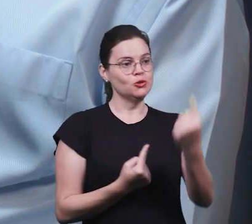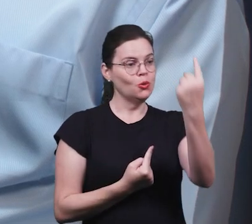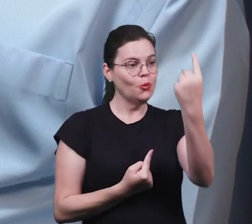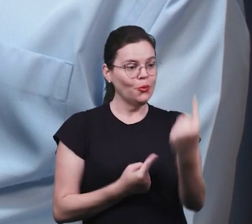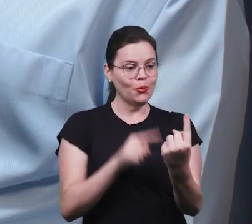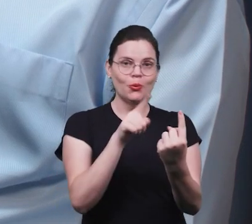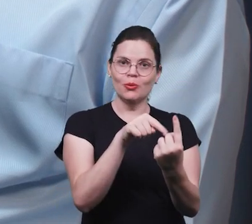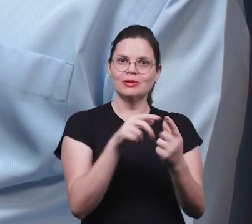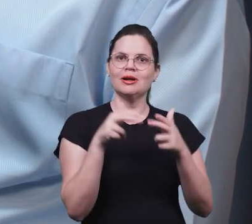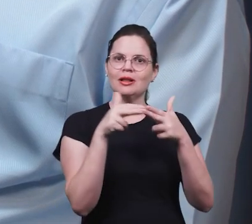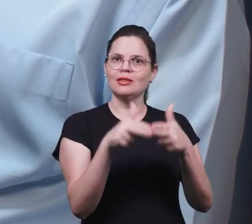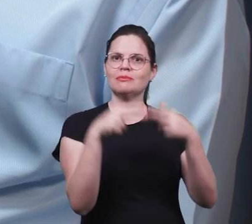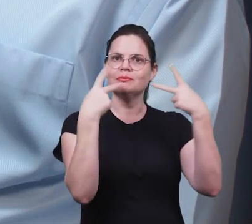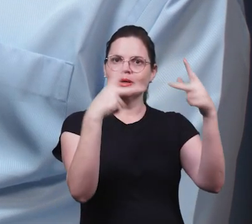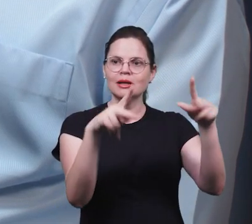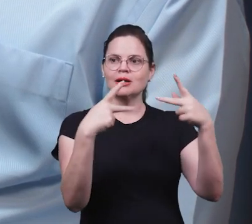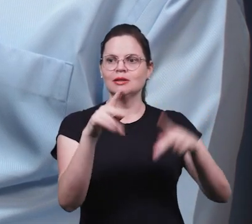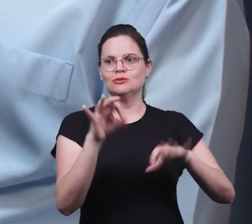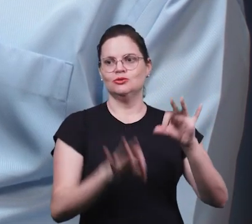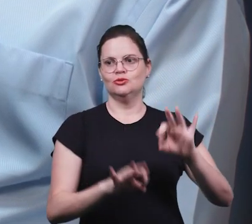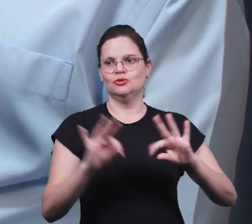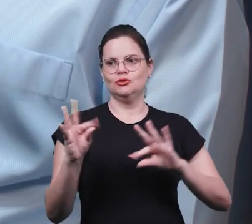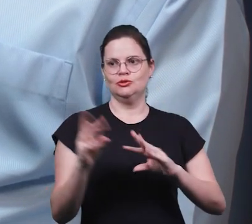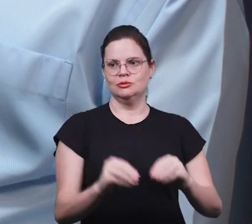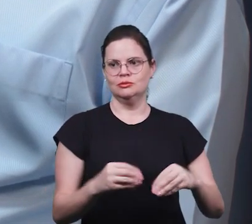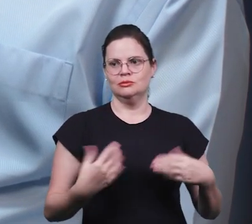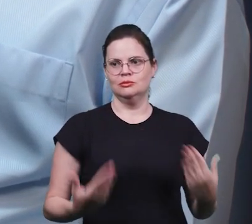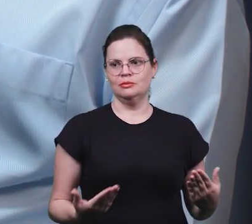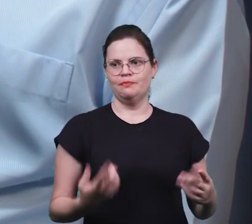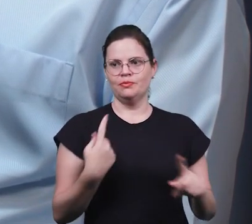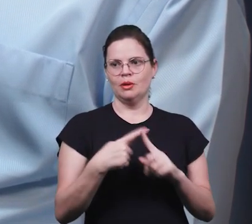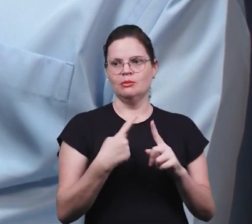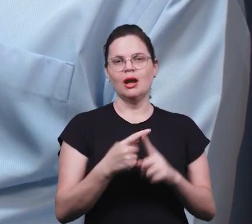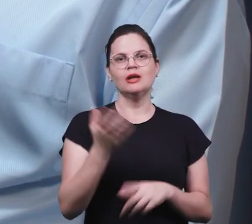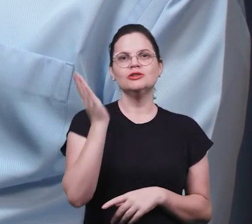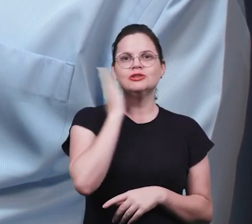E você encontrar um homem com quem Deus falava,